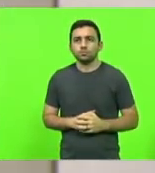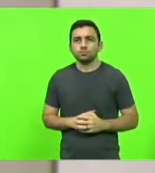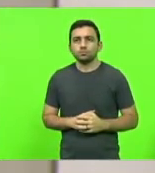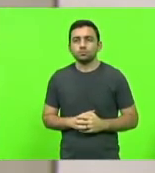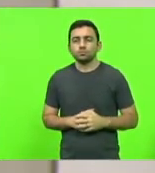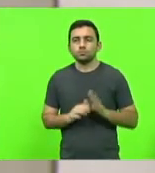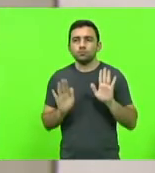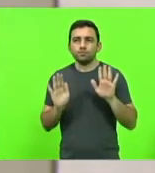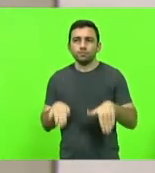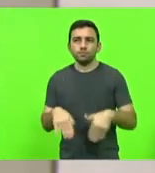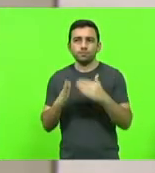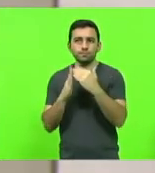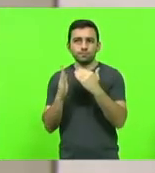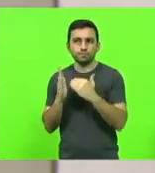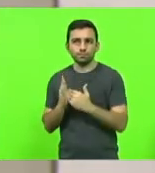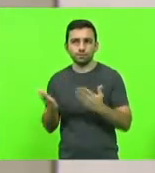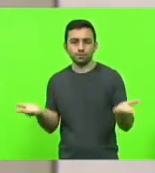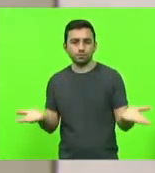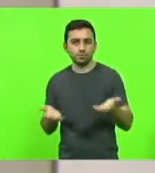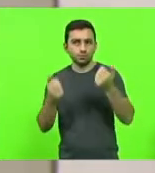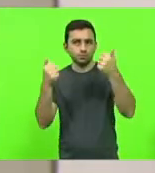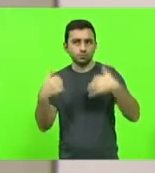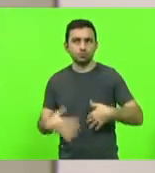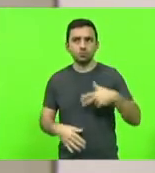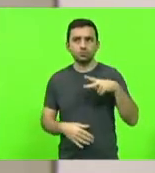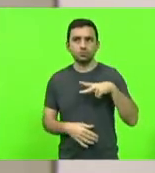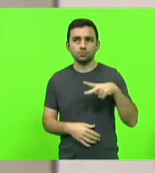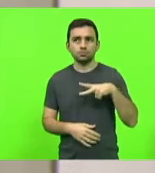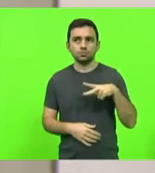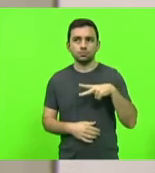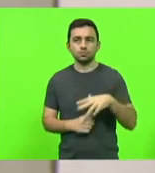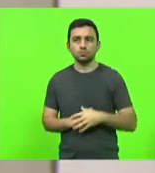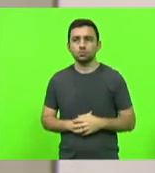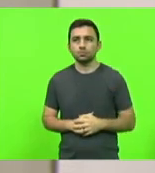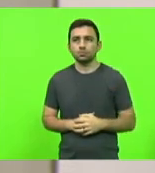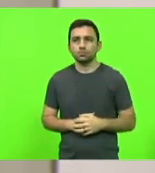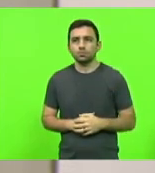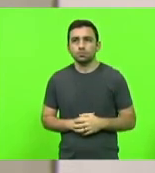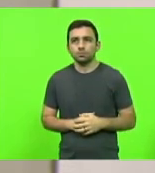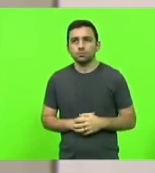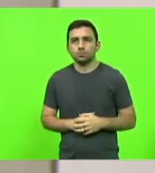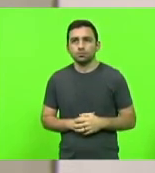Fim da ordem do dia, passamos às explicações pessoais.